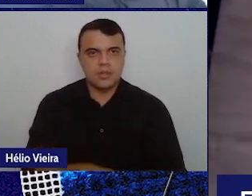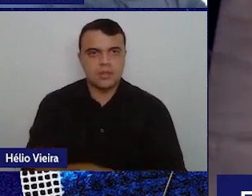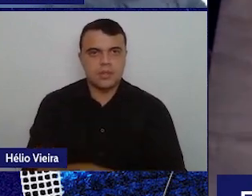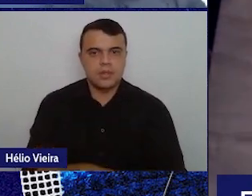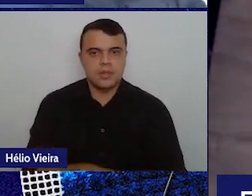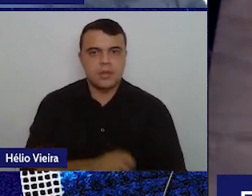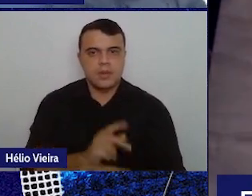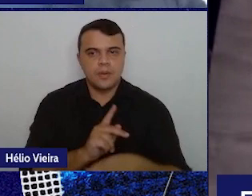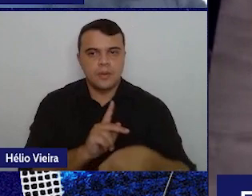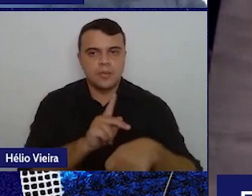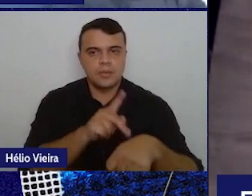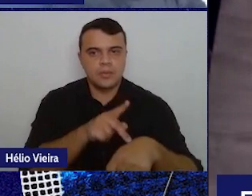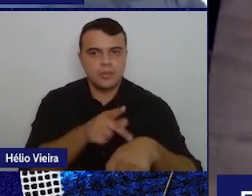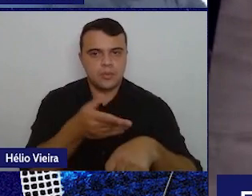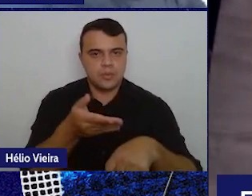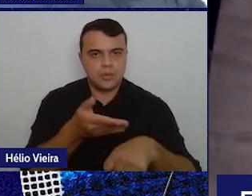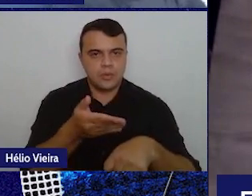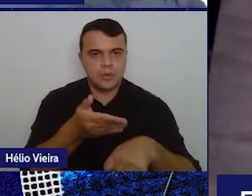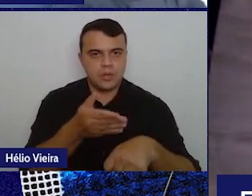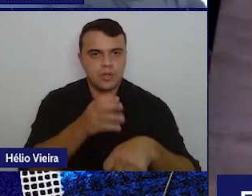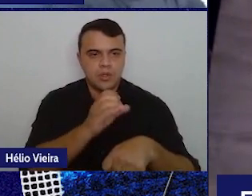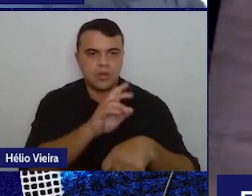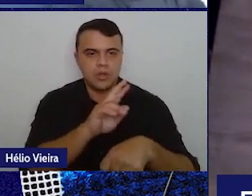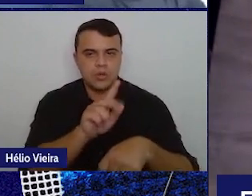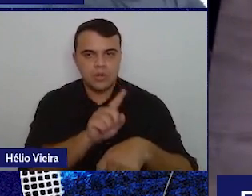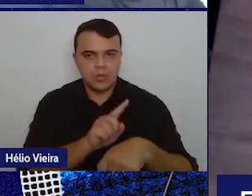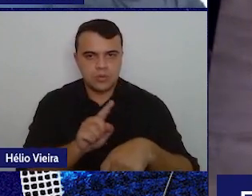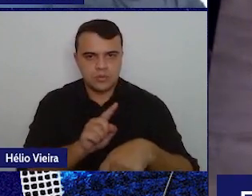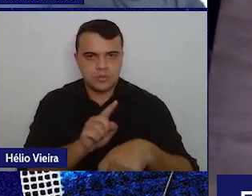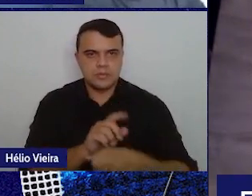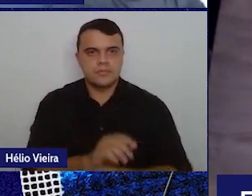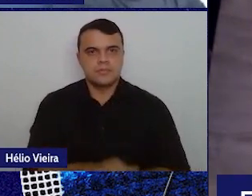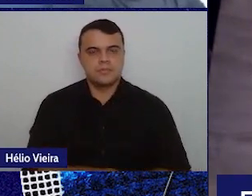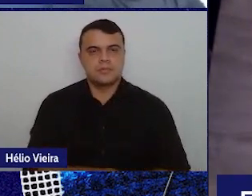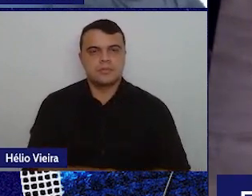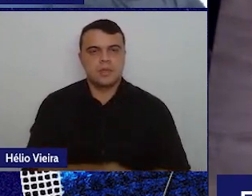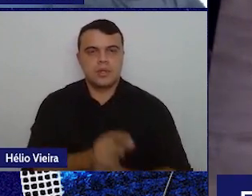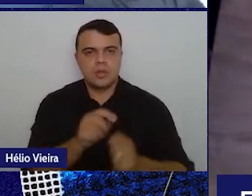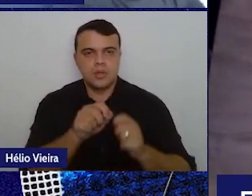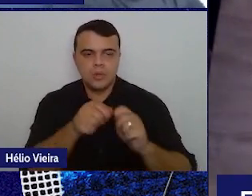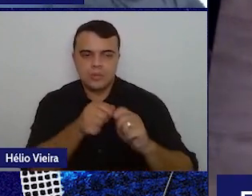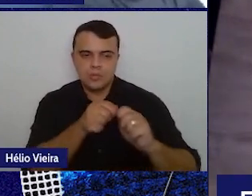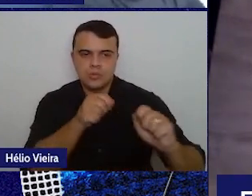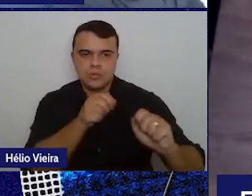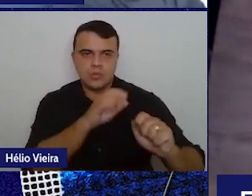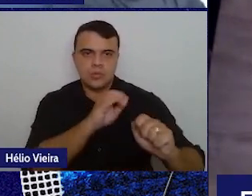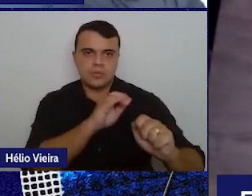Ponto de cruz, ponto cruzado, puxei o oblíquo.